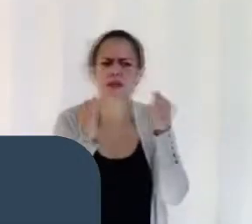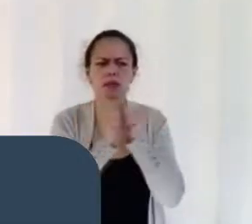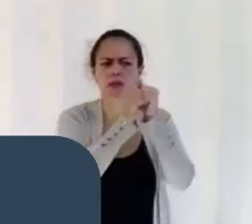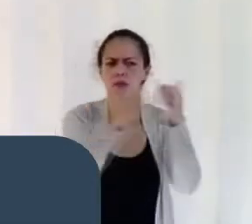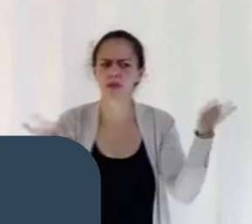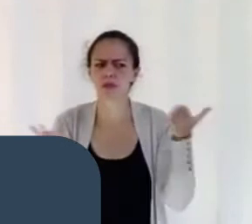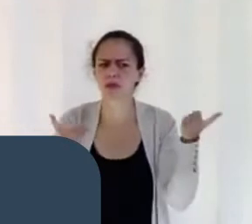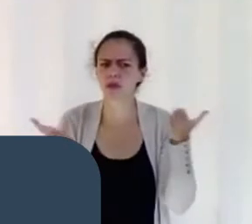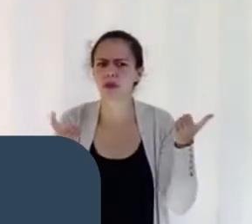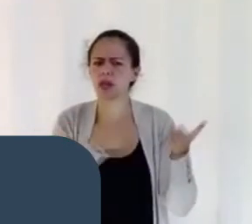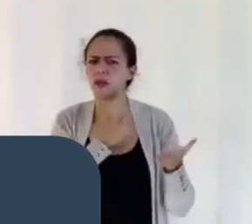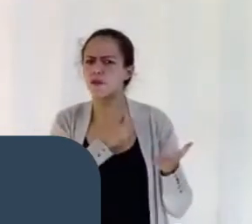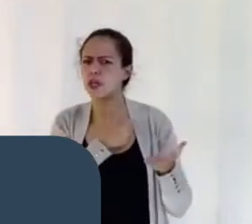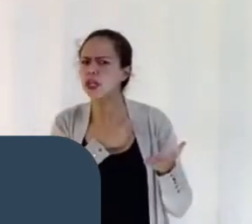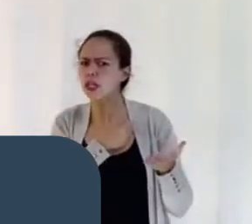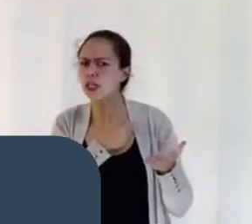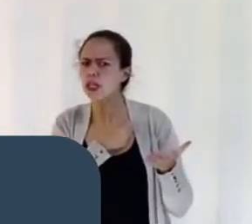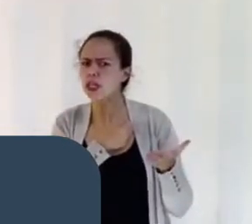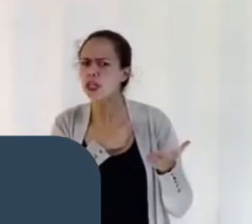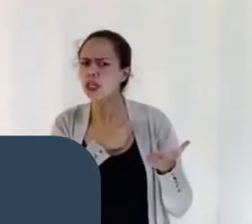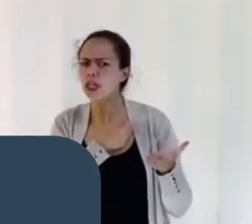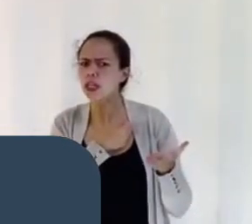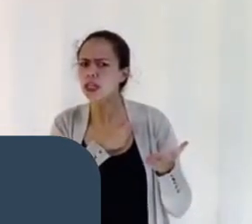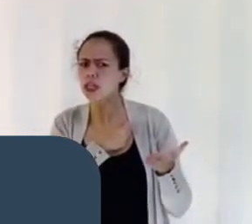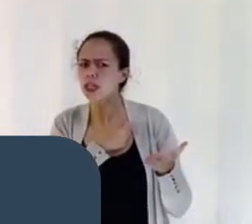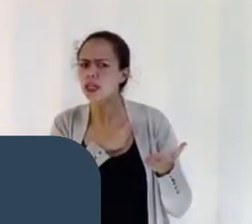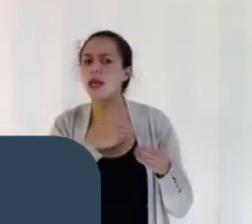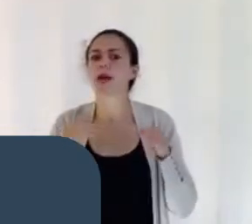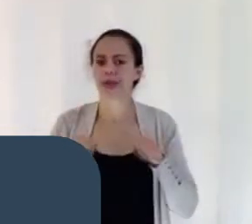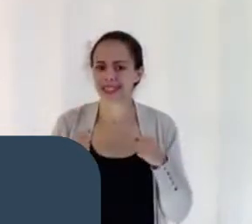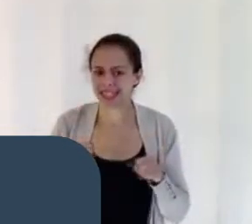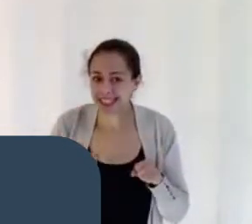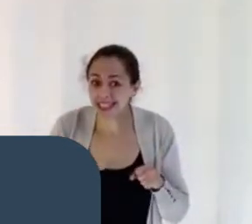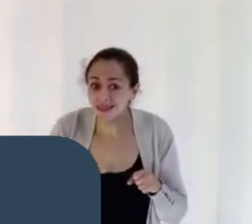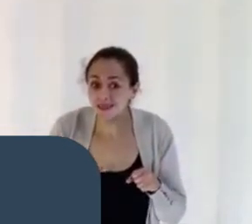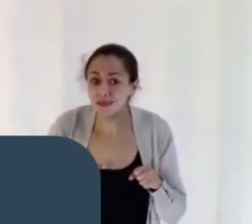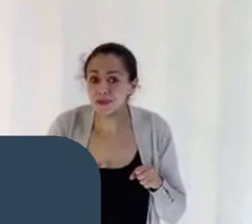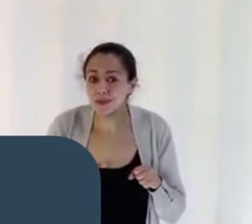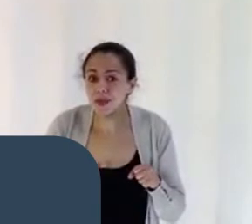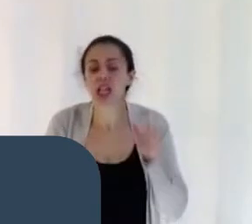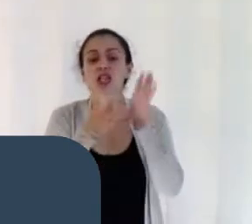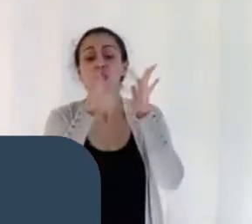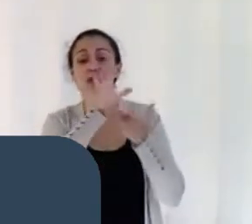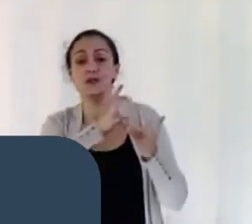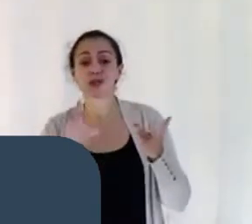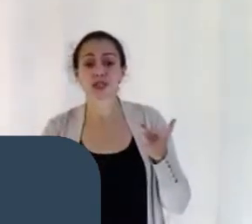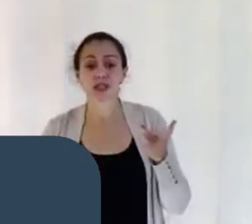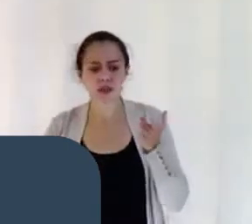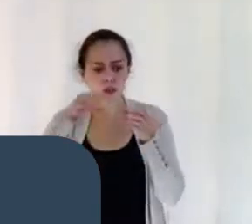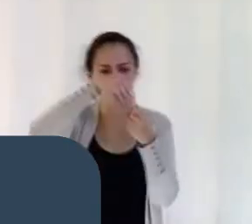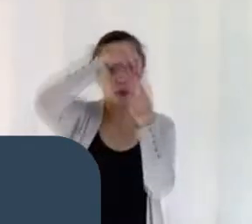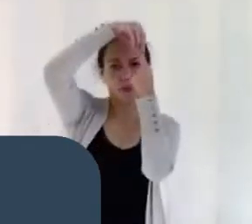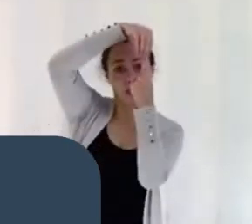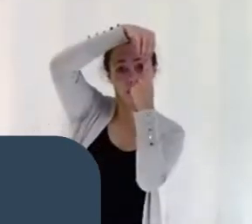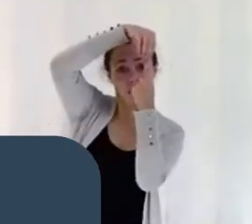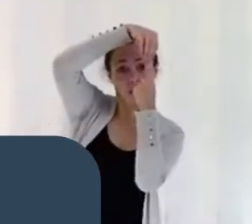para a palavra para ver se esses guias estão caminhando nela, se tem Cristo como modelo deles, e se através